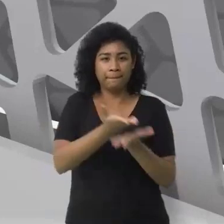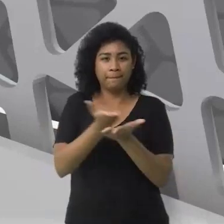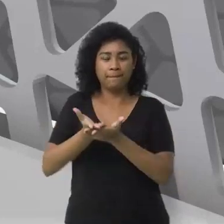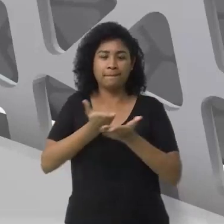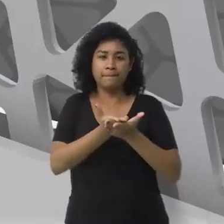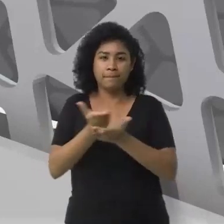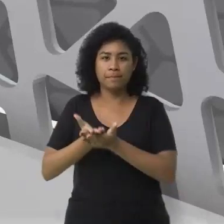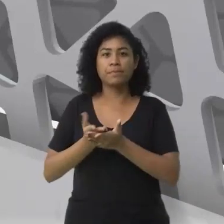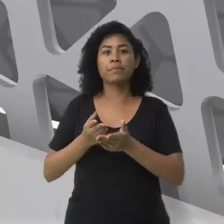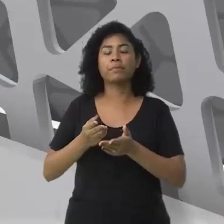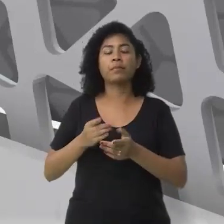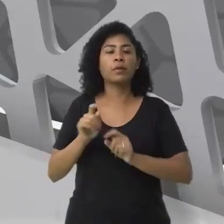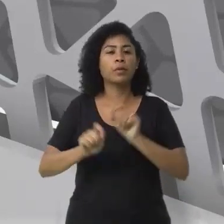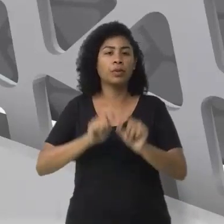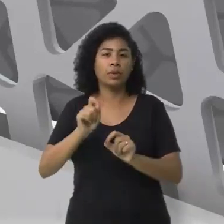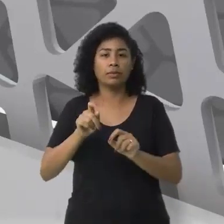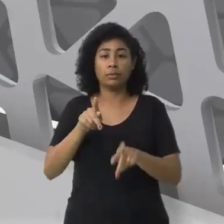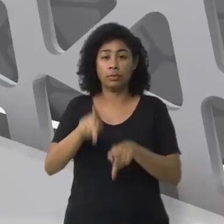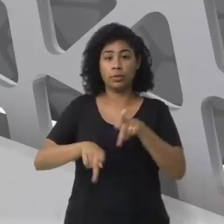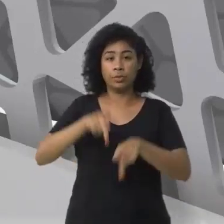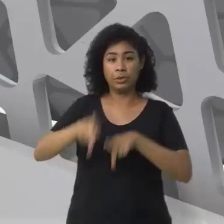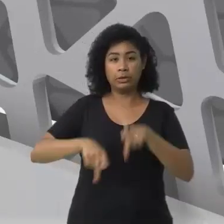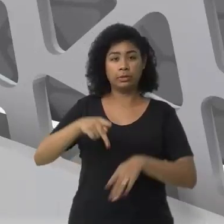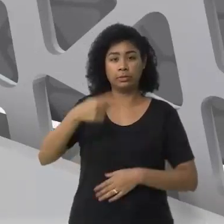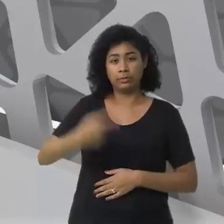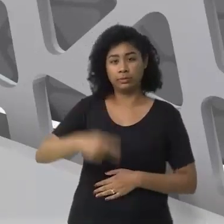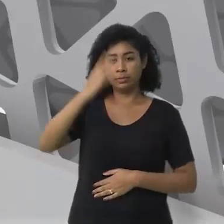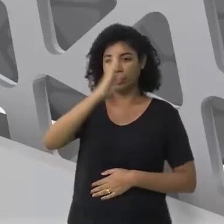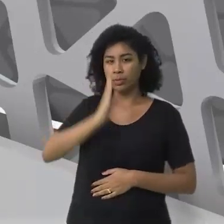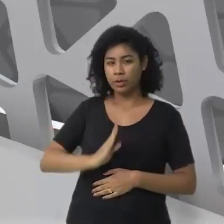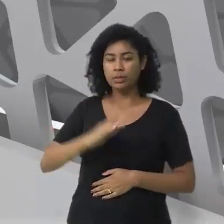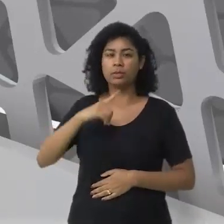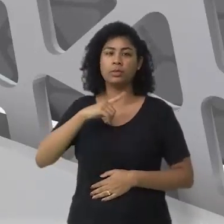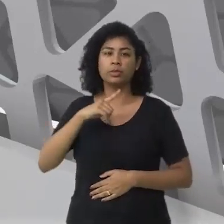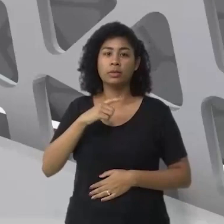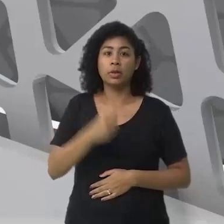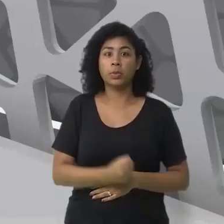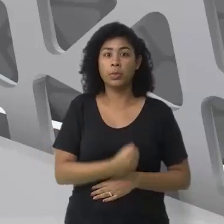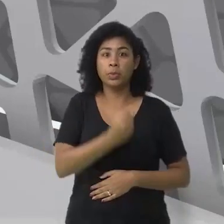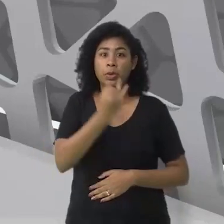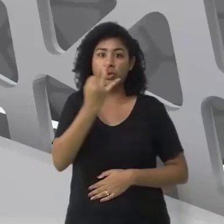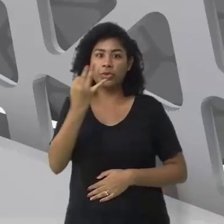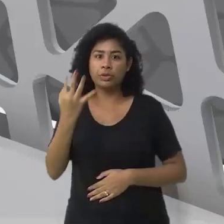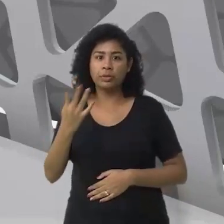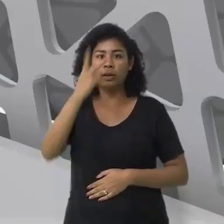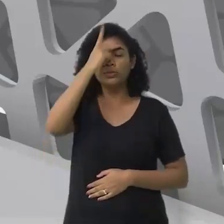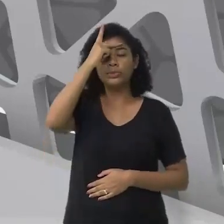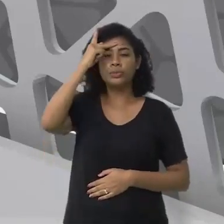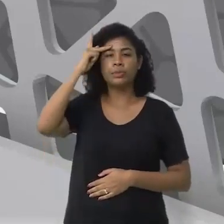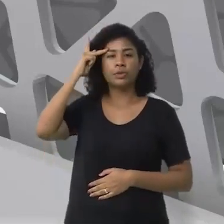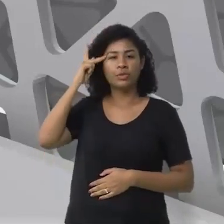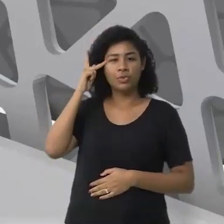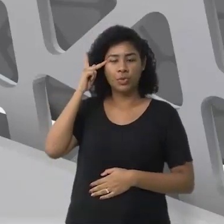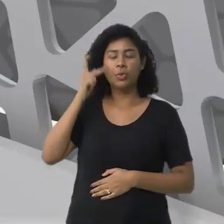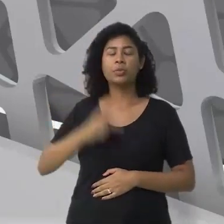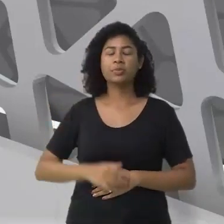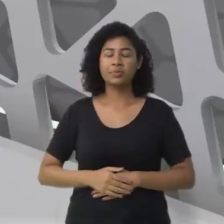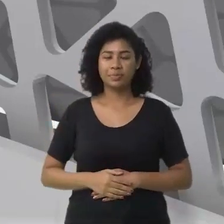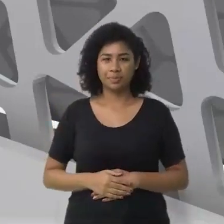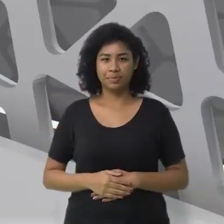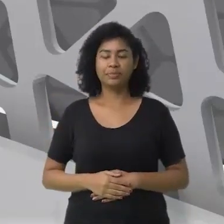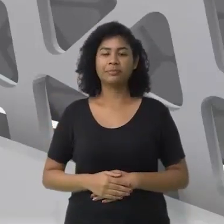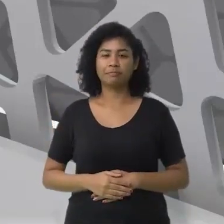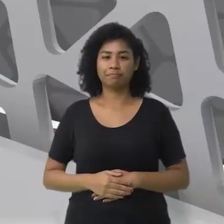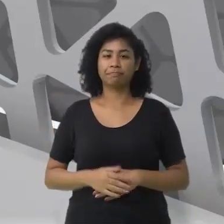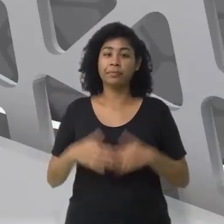que a população brasileira, ela vai ser formada por uma quantidade de habitantes, de pessoas.